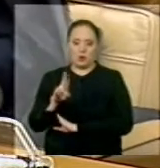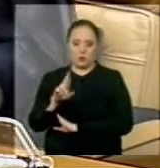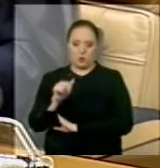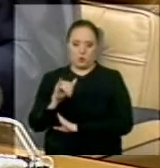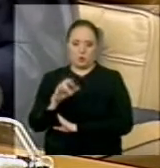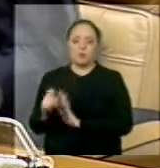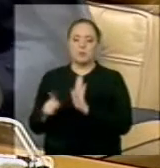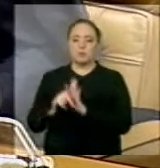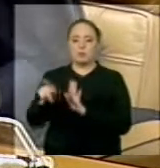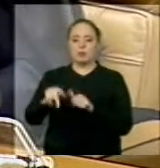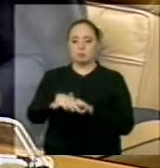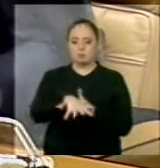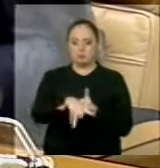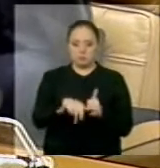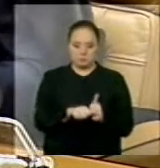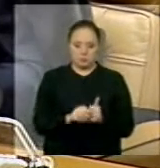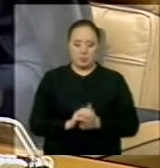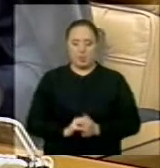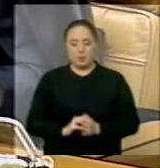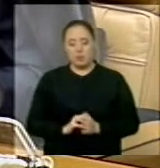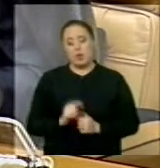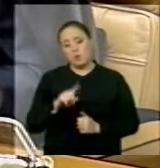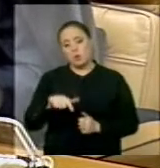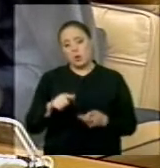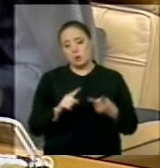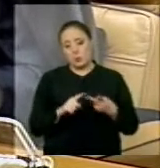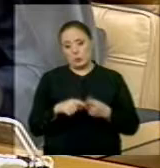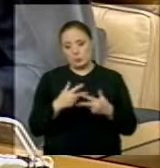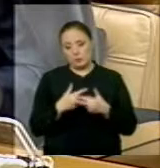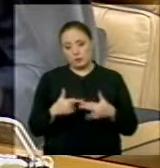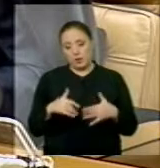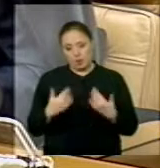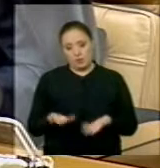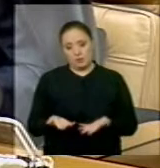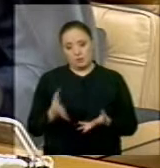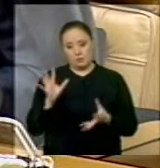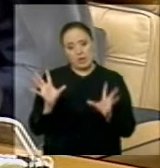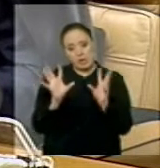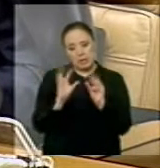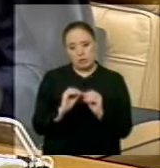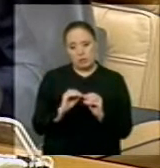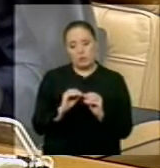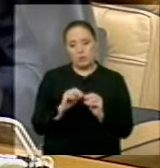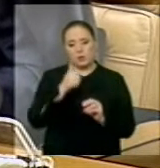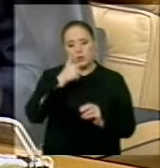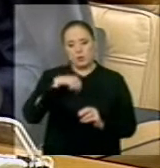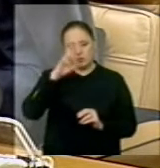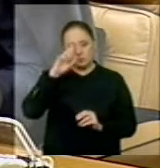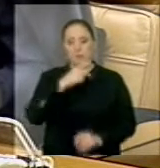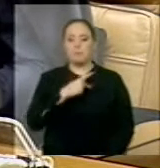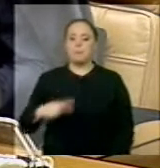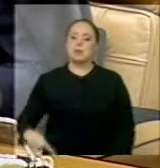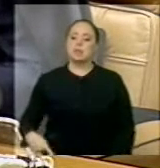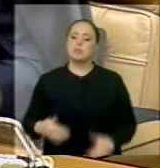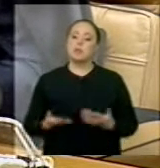Amazônia Legal. Esse é o segundo ponto e, em suma, senhora presidente, a conclusão que